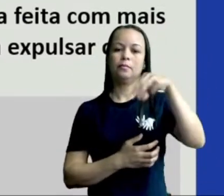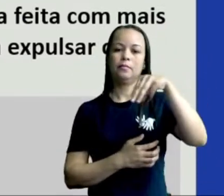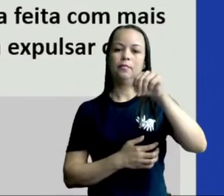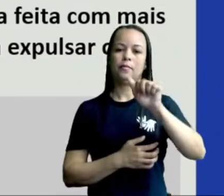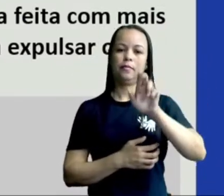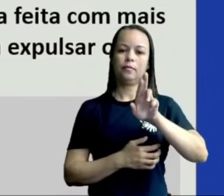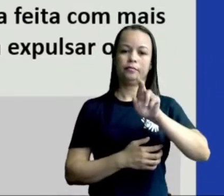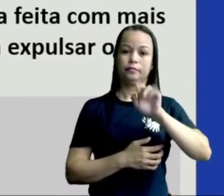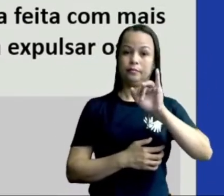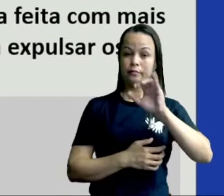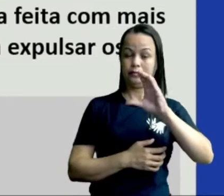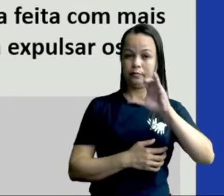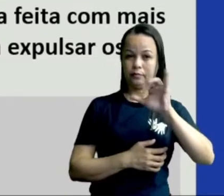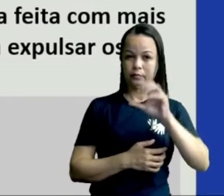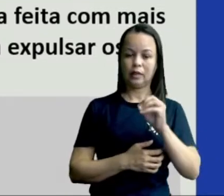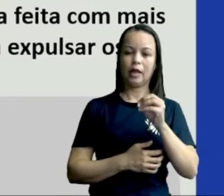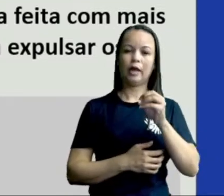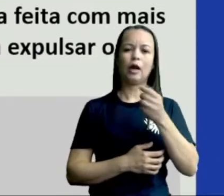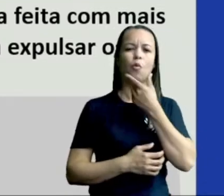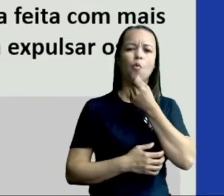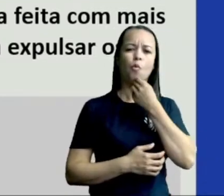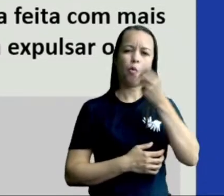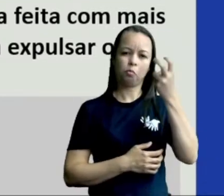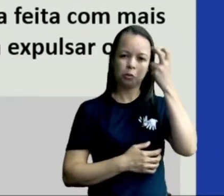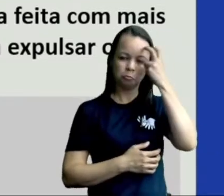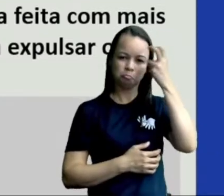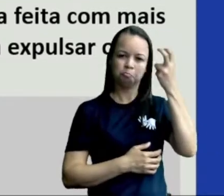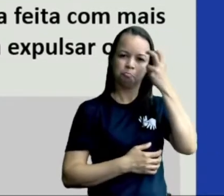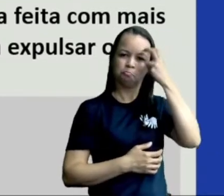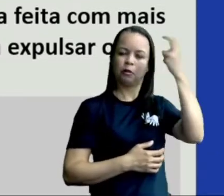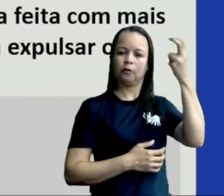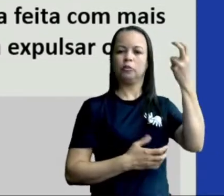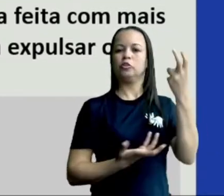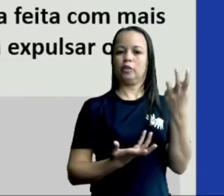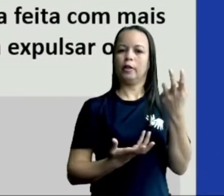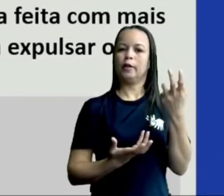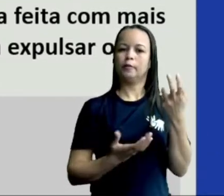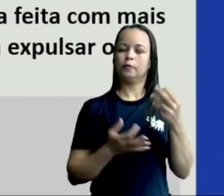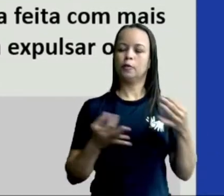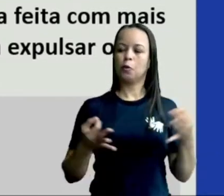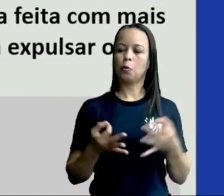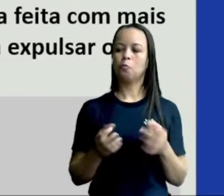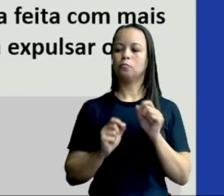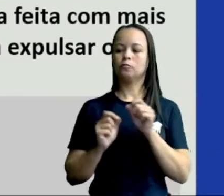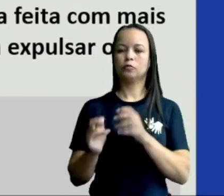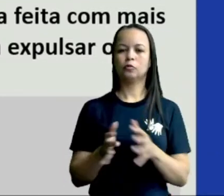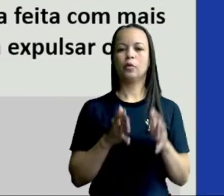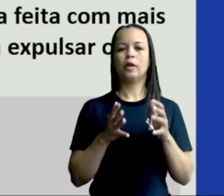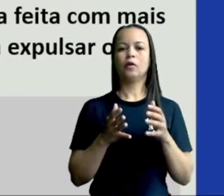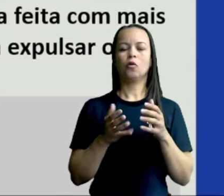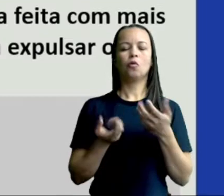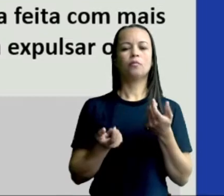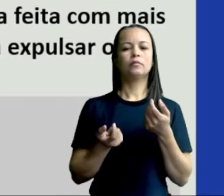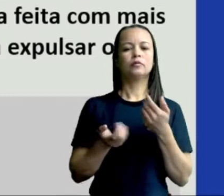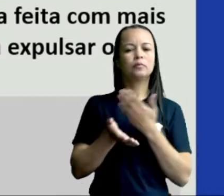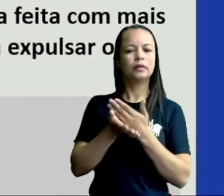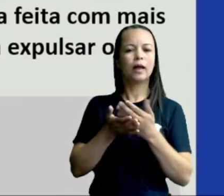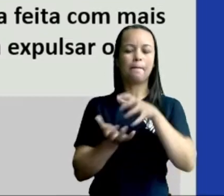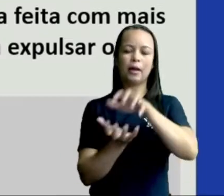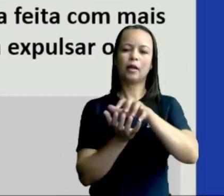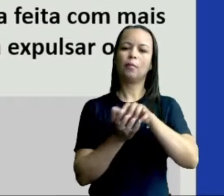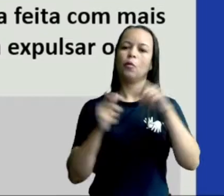gente, culto. Ele soube manter um clima de paz e prosperidade em Pernambuco durante um tempo.